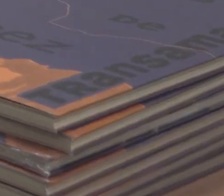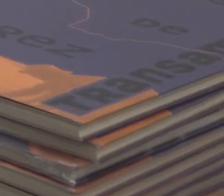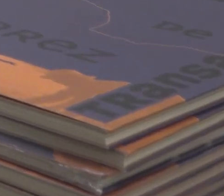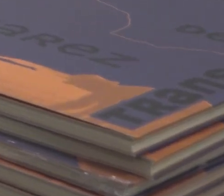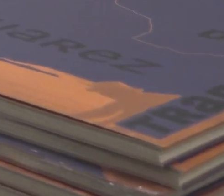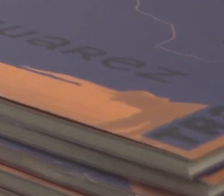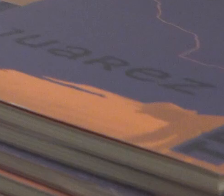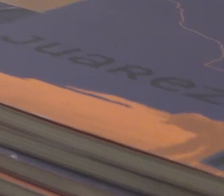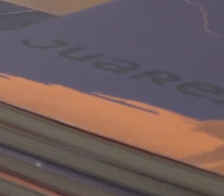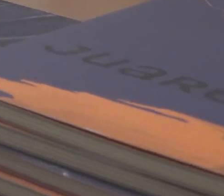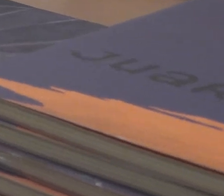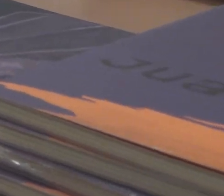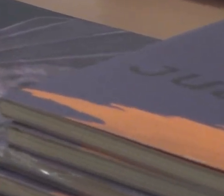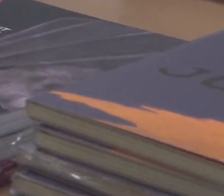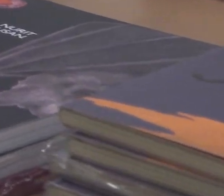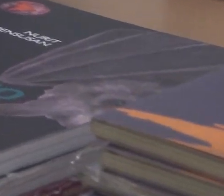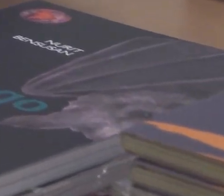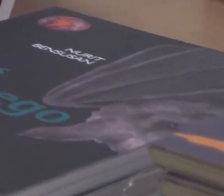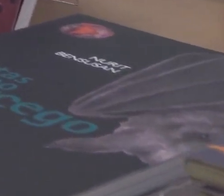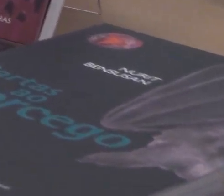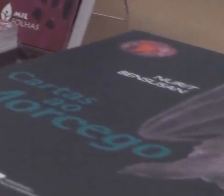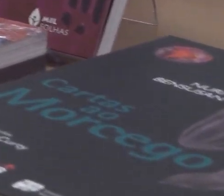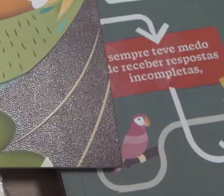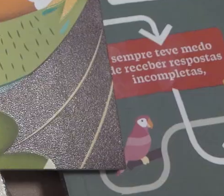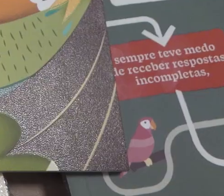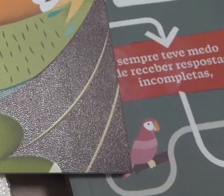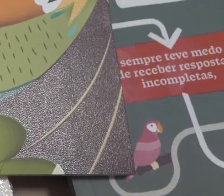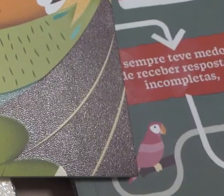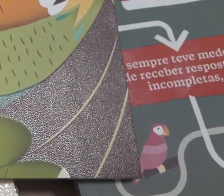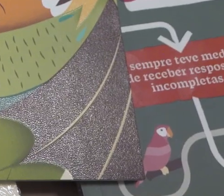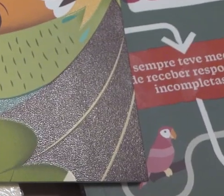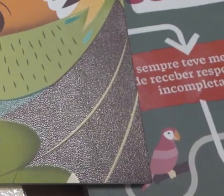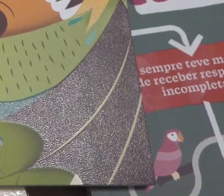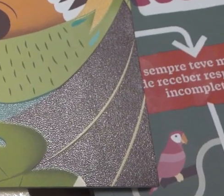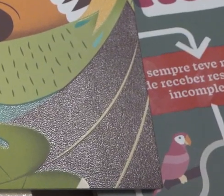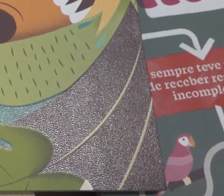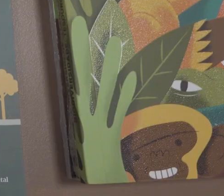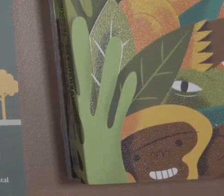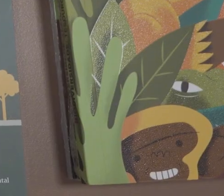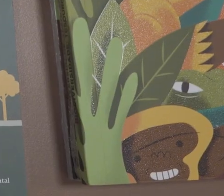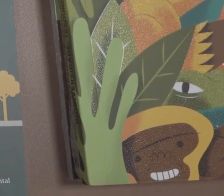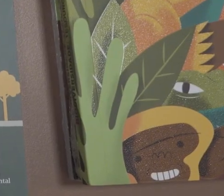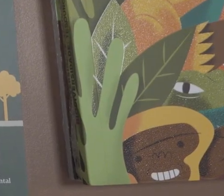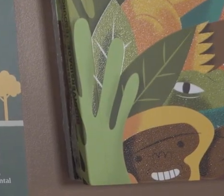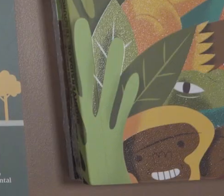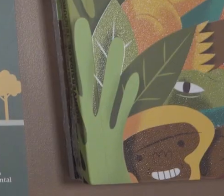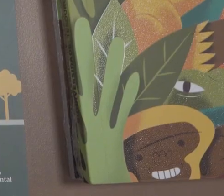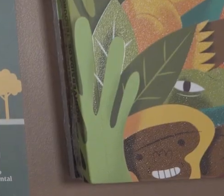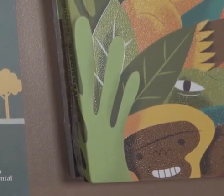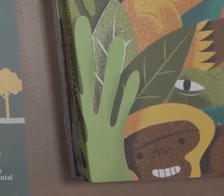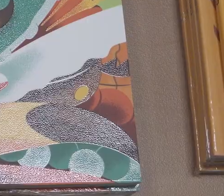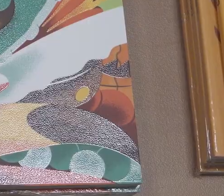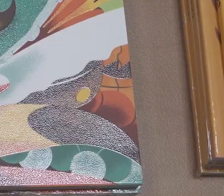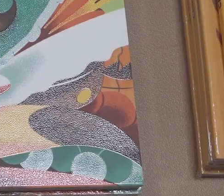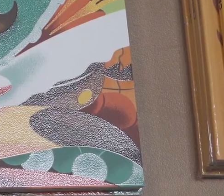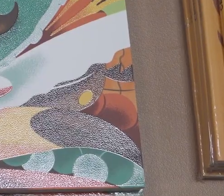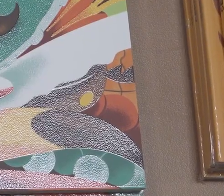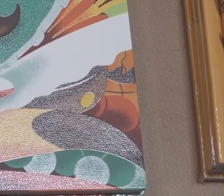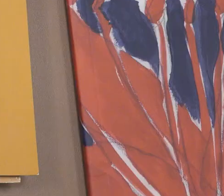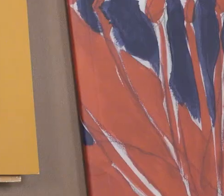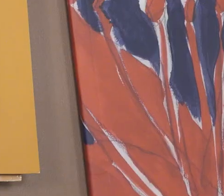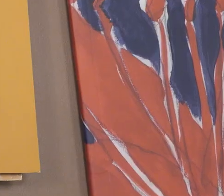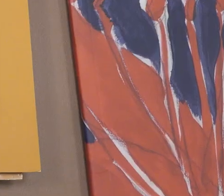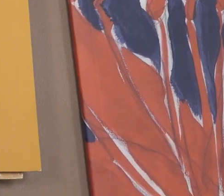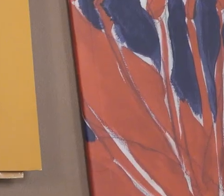Agora uma sequência de imagens rápidas. Alguns livros de Nurit Ben-Suzan. Dividir para quê? Nuances.